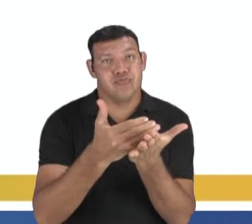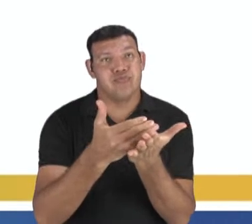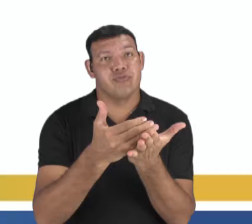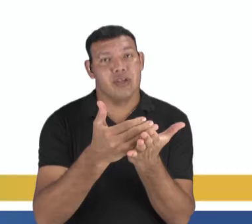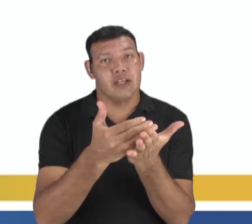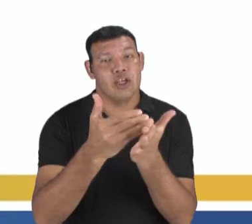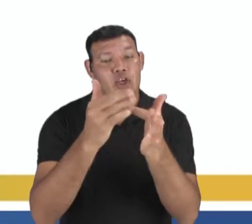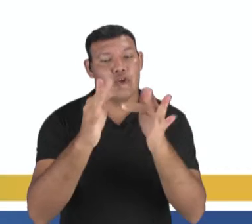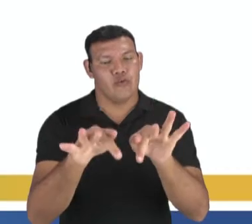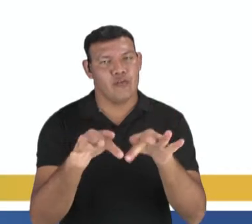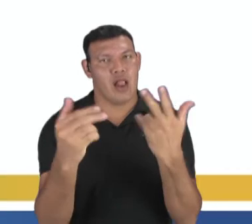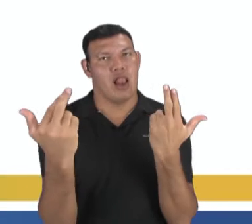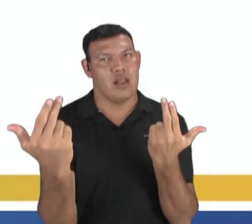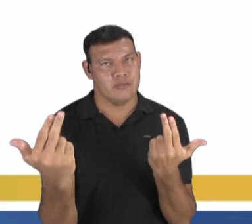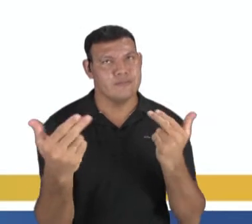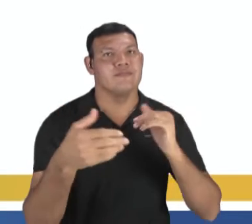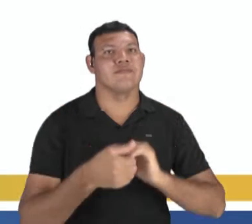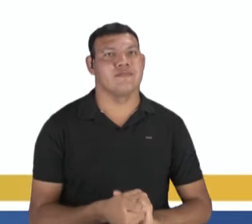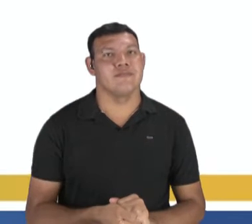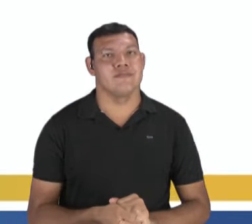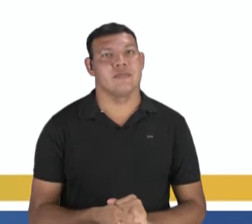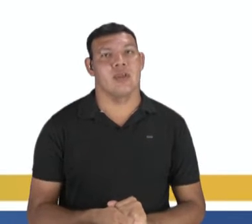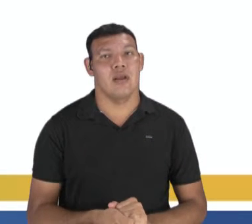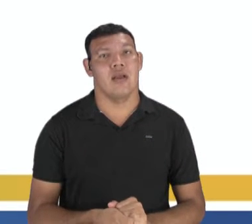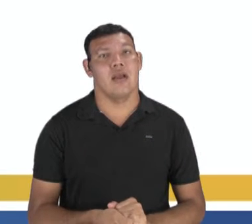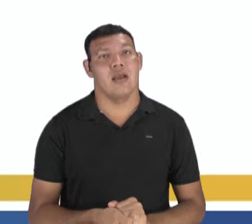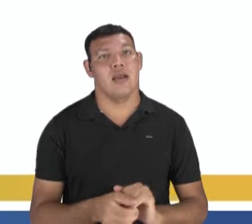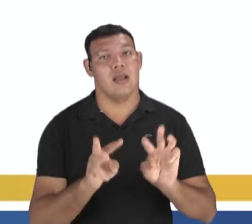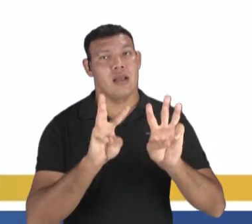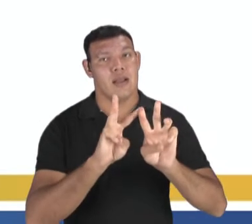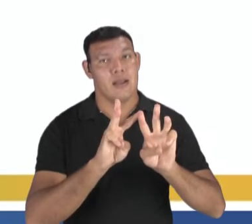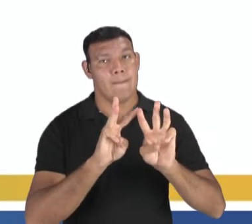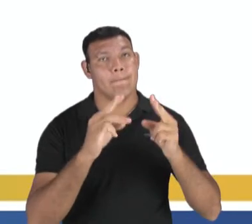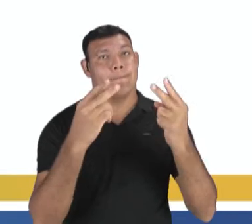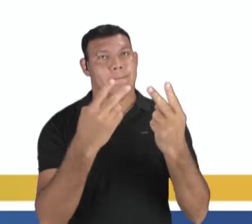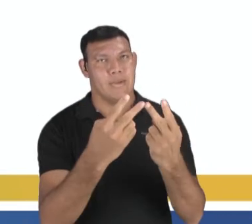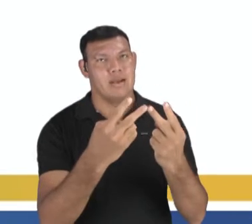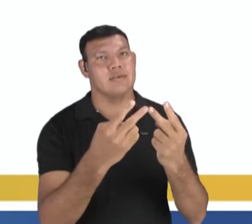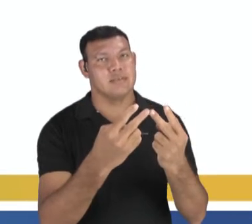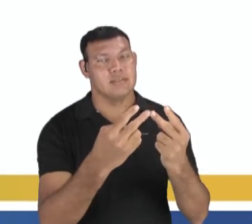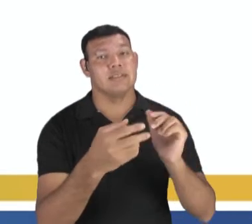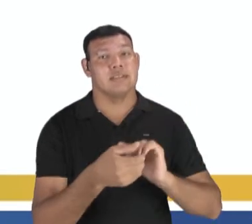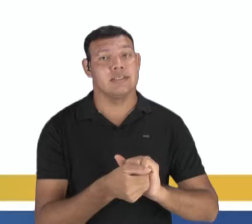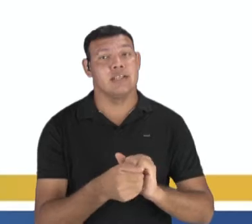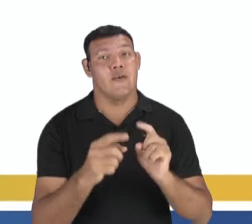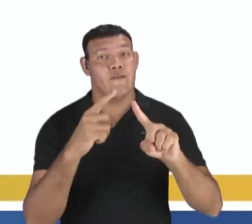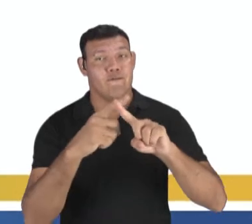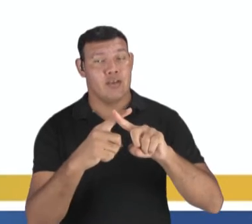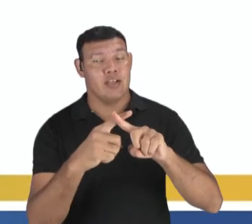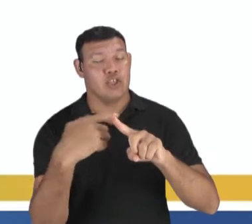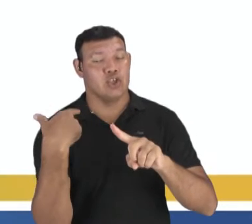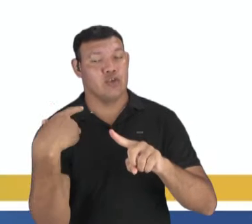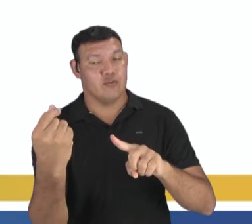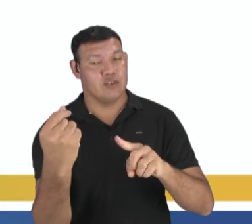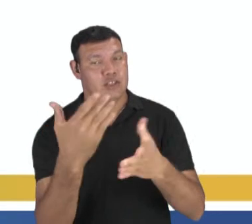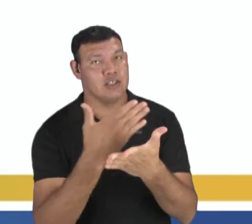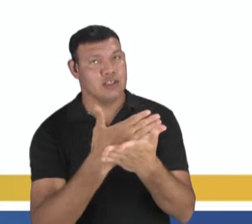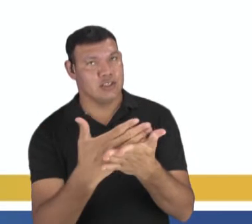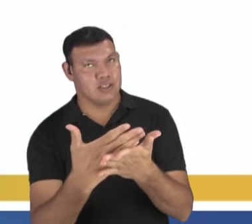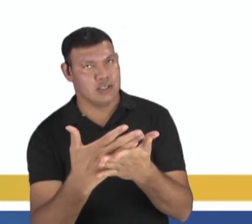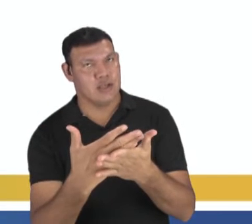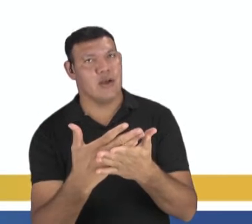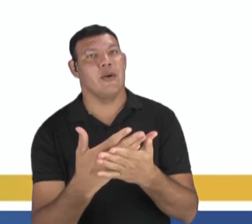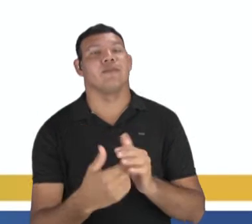final, certo? Então, a quantidade de movimento inicial é o quê? M vezes V, inicial. E a final, M vezes